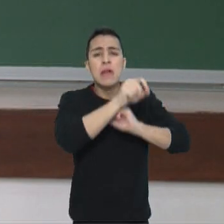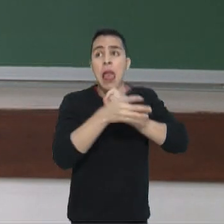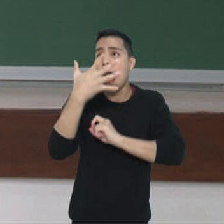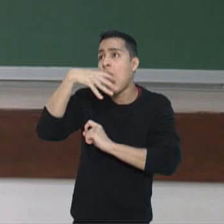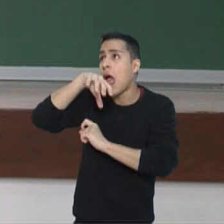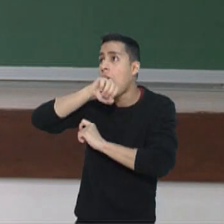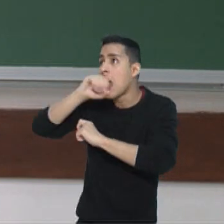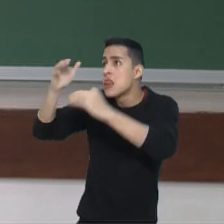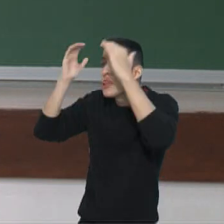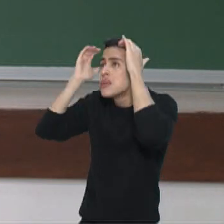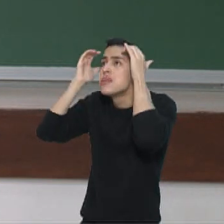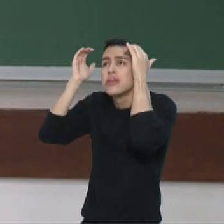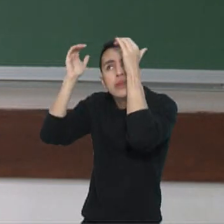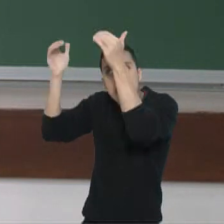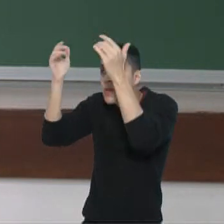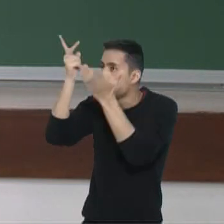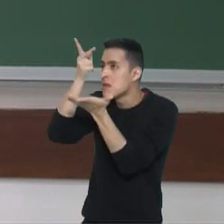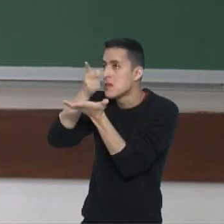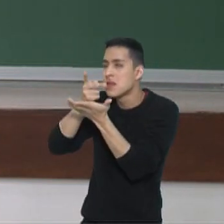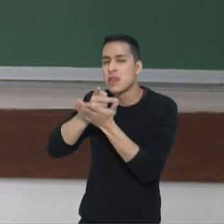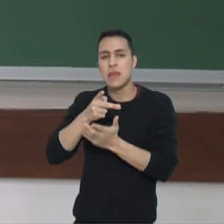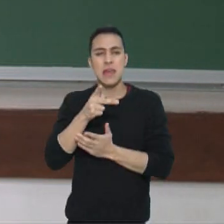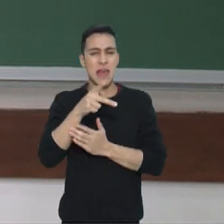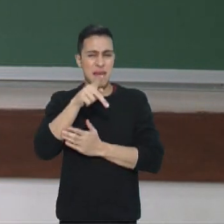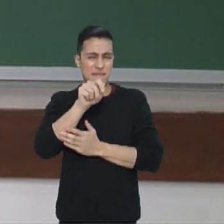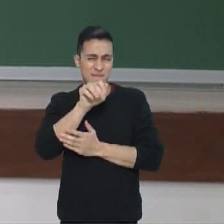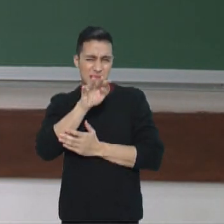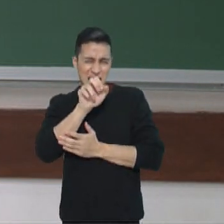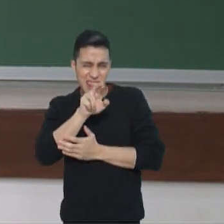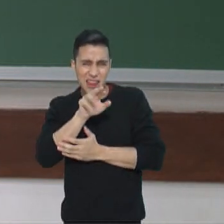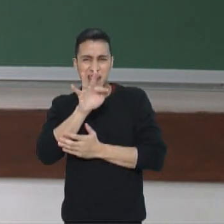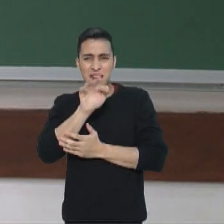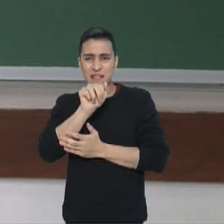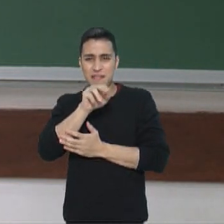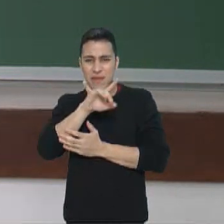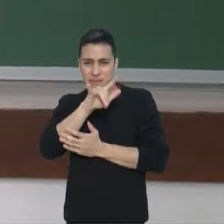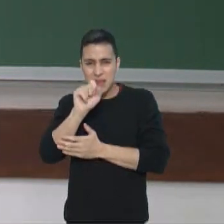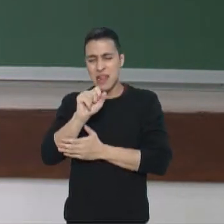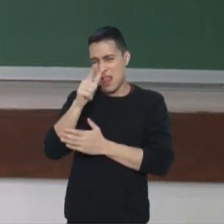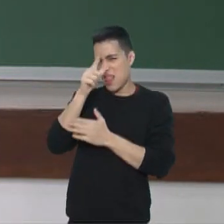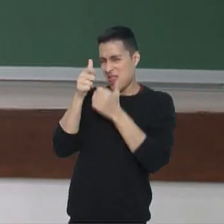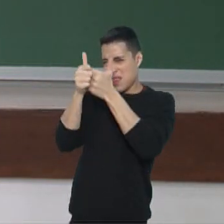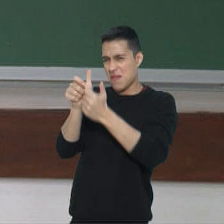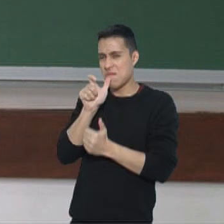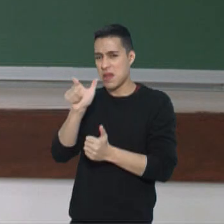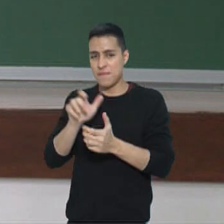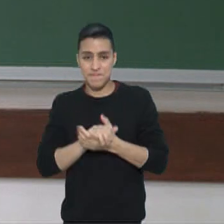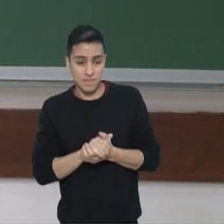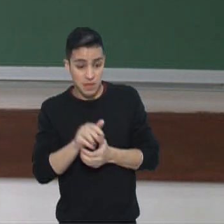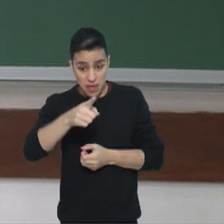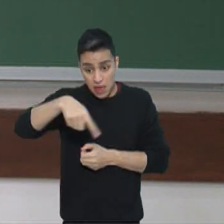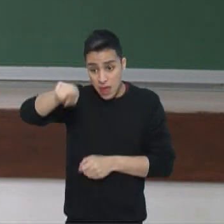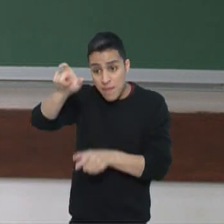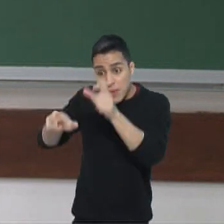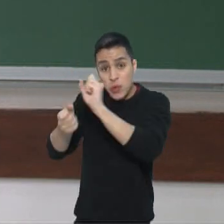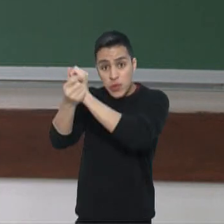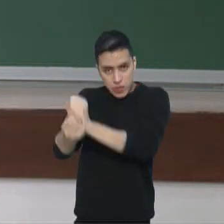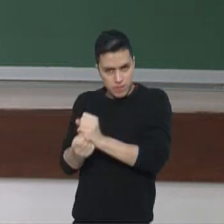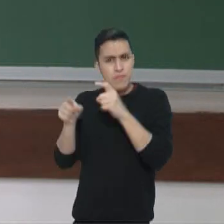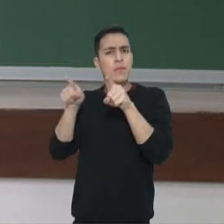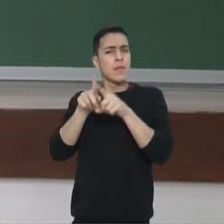autoridade do pai, também chamado de pater familias, em latim. Inclusive, os escravos também